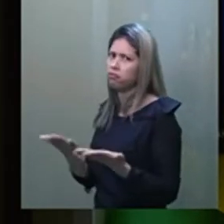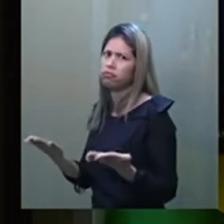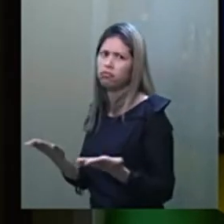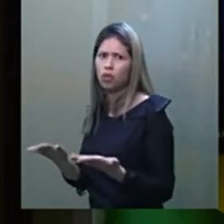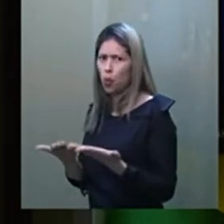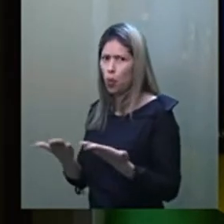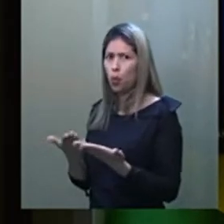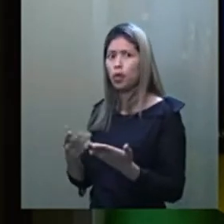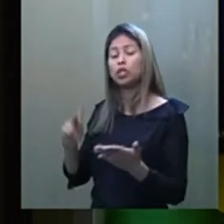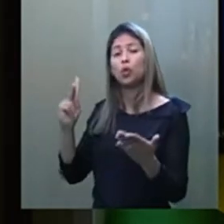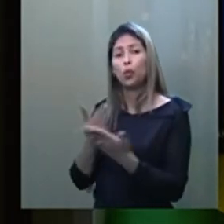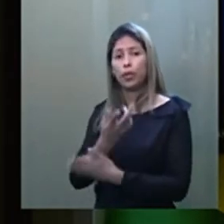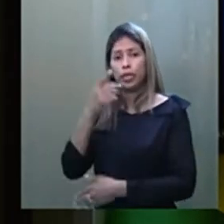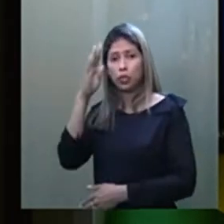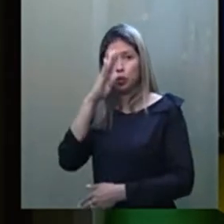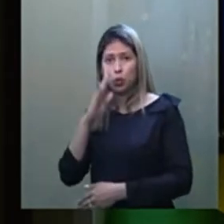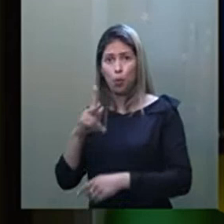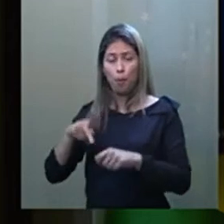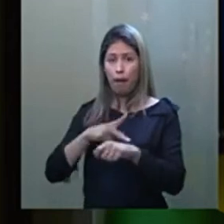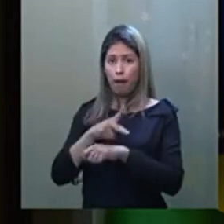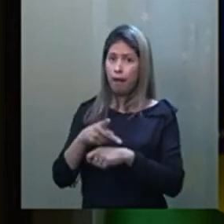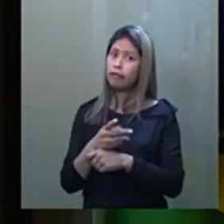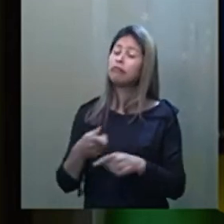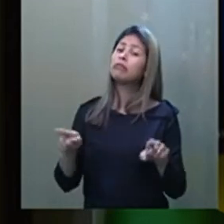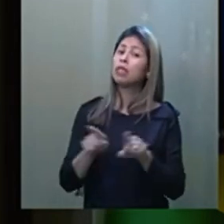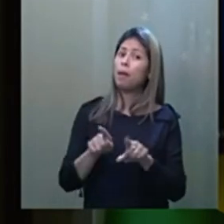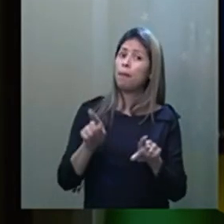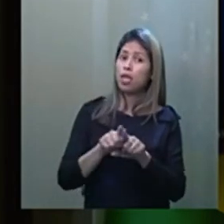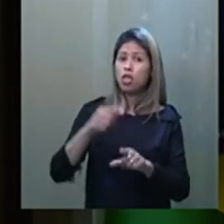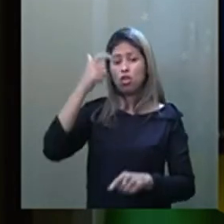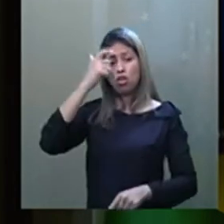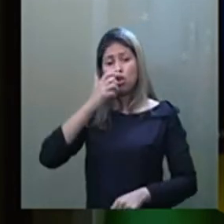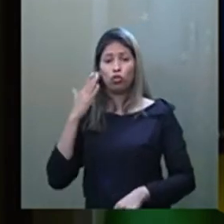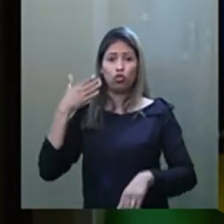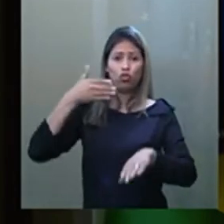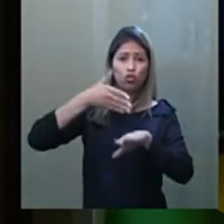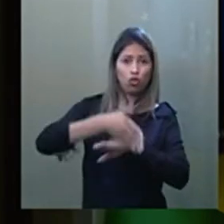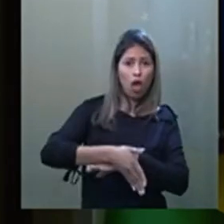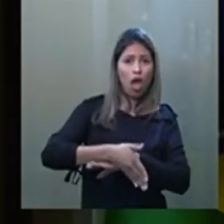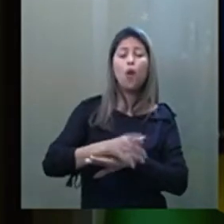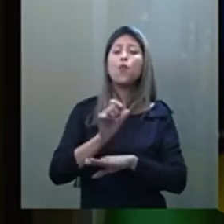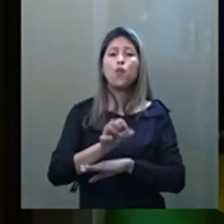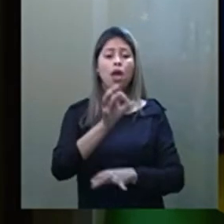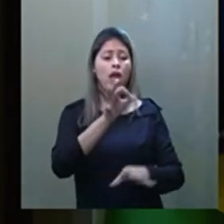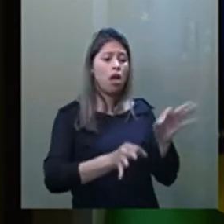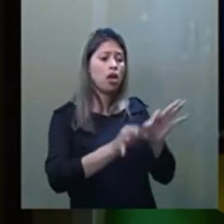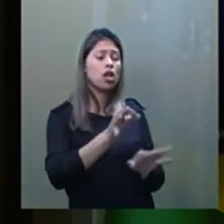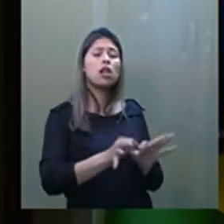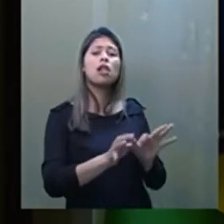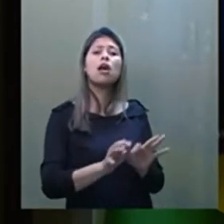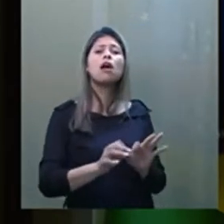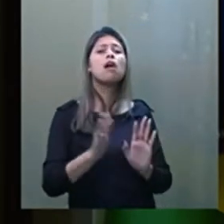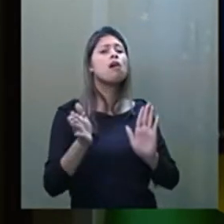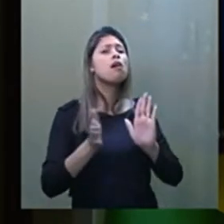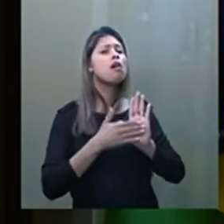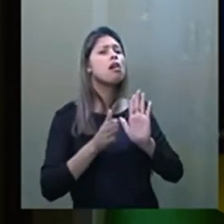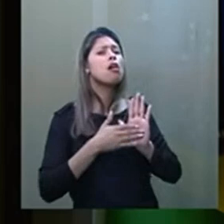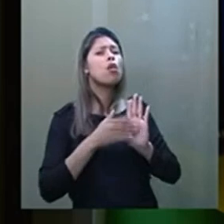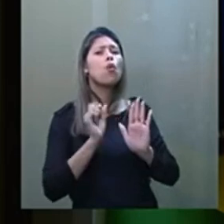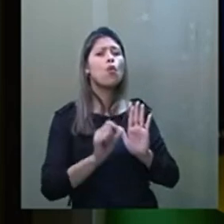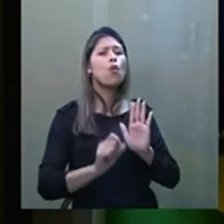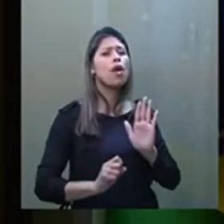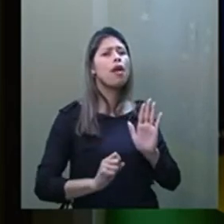no nosso país. Inclusive, eu entrei com ação na justiça contra